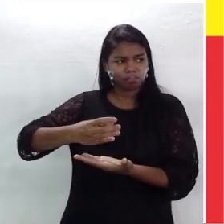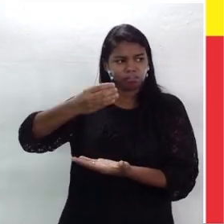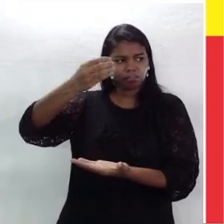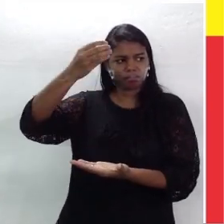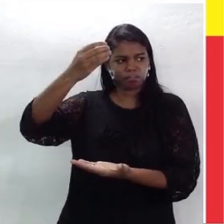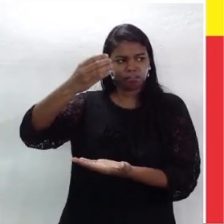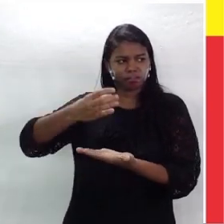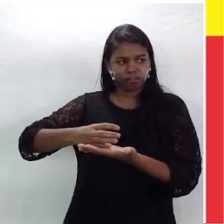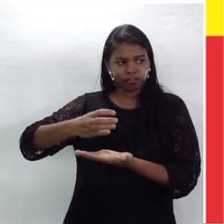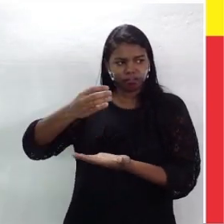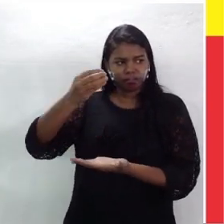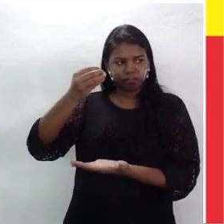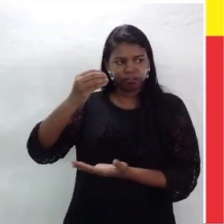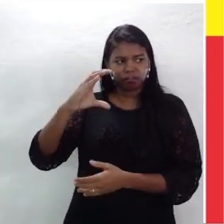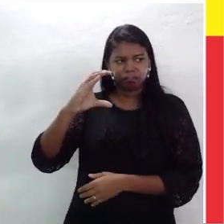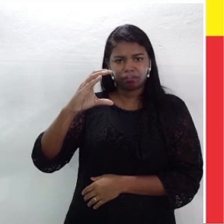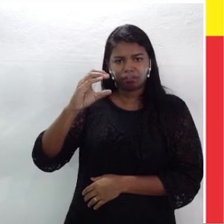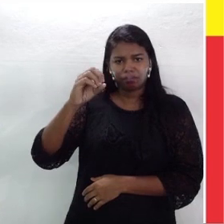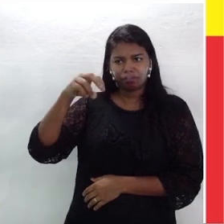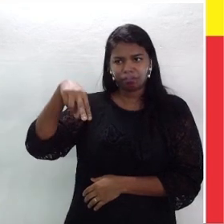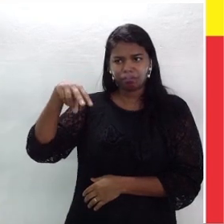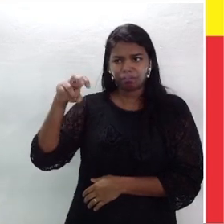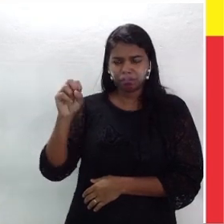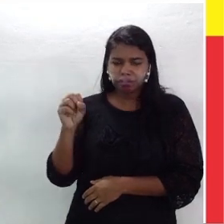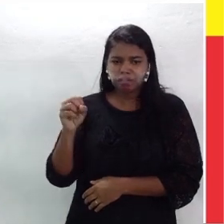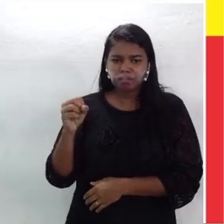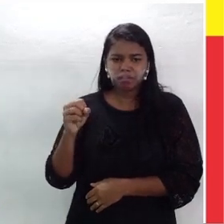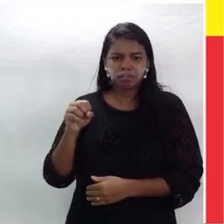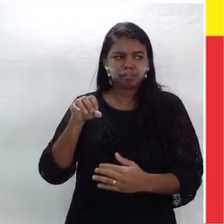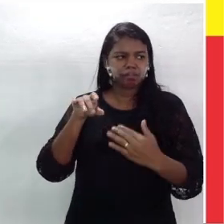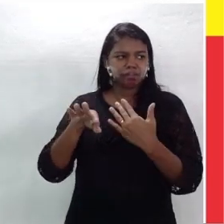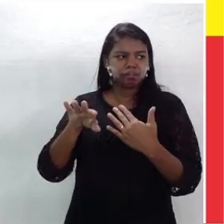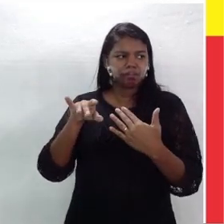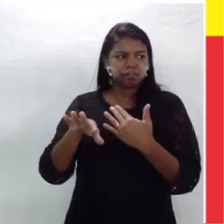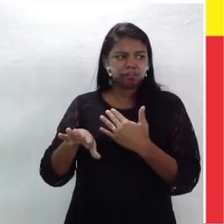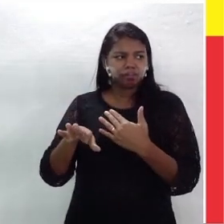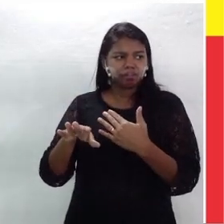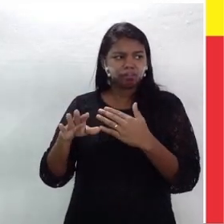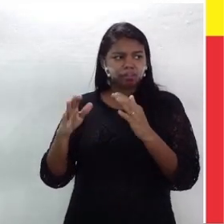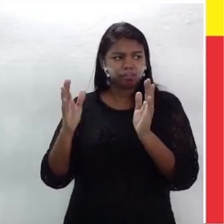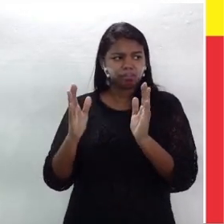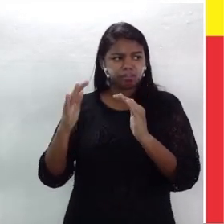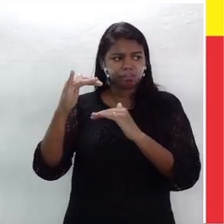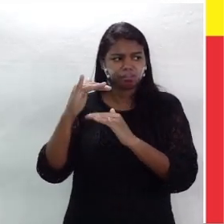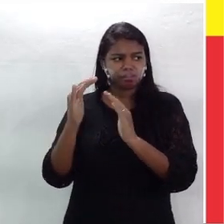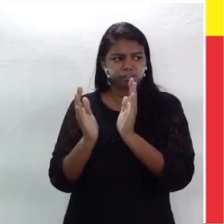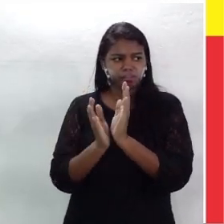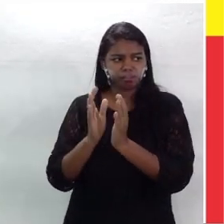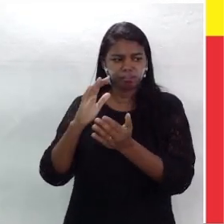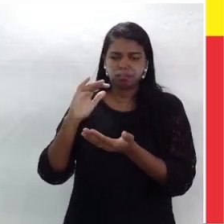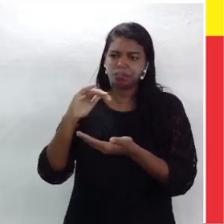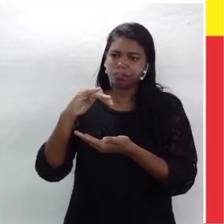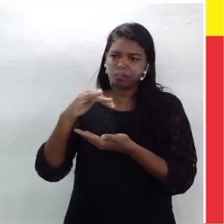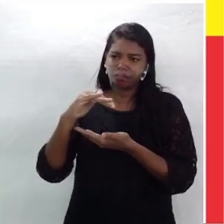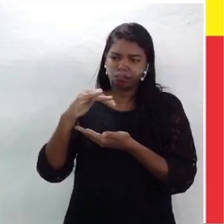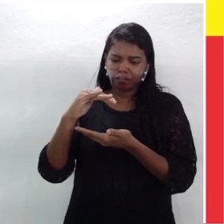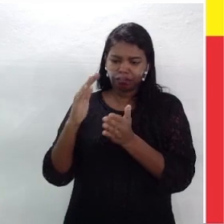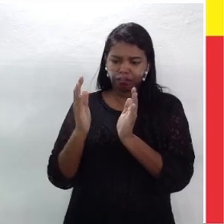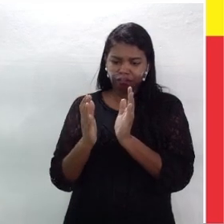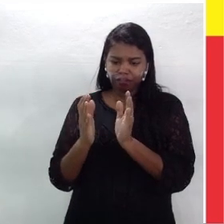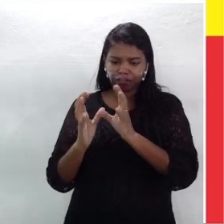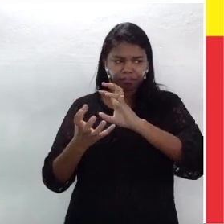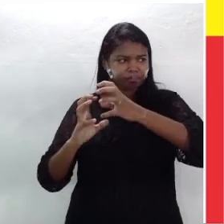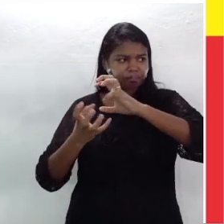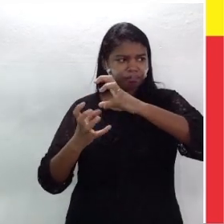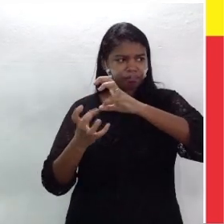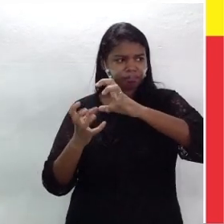nome já está dizendo, é um cone de trânsito. Temos aqui um cubo de Rubik, aquele cubo